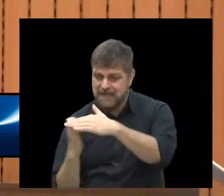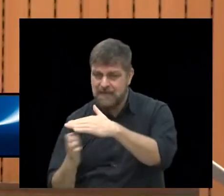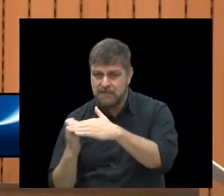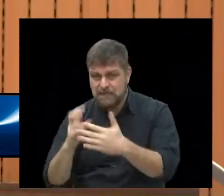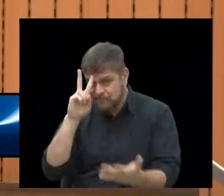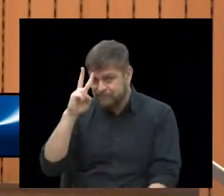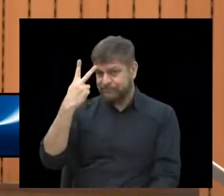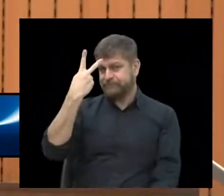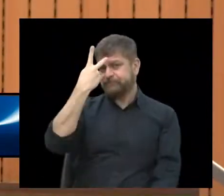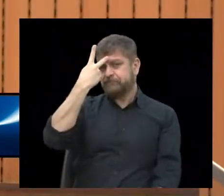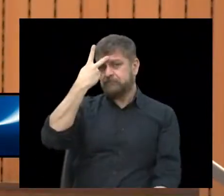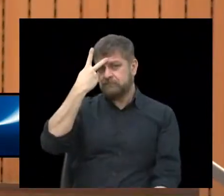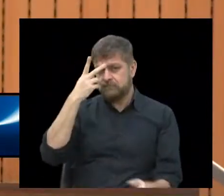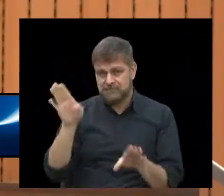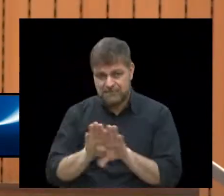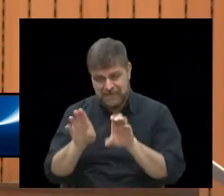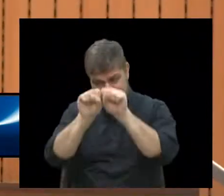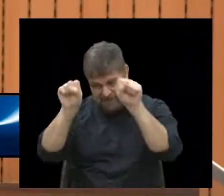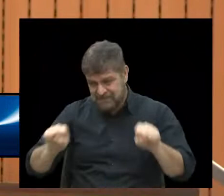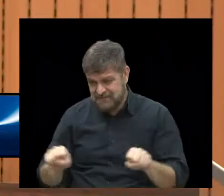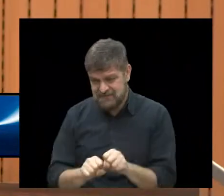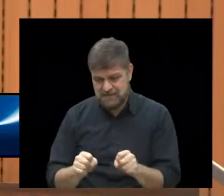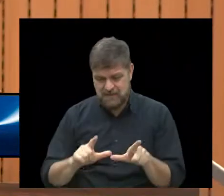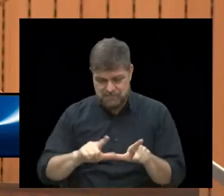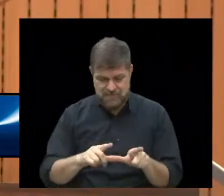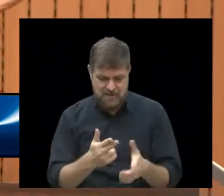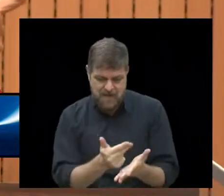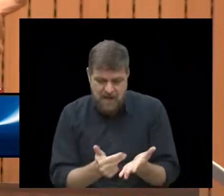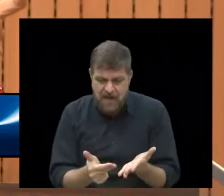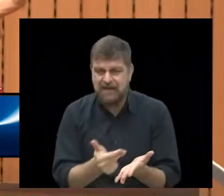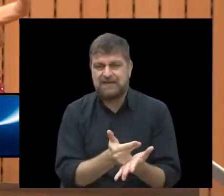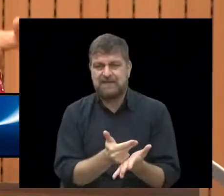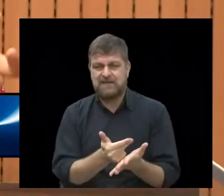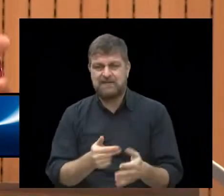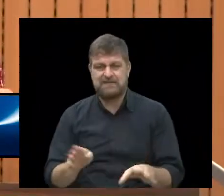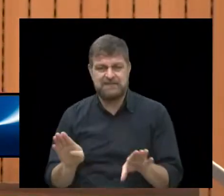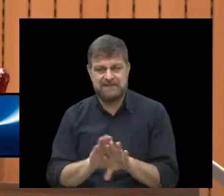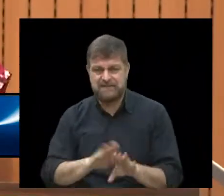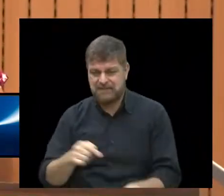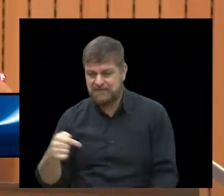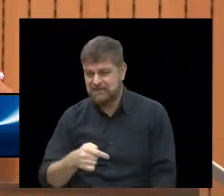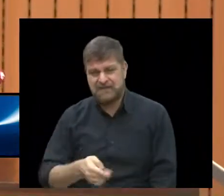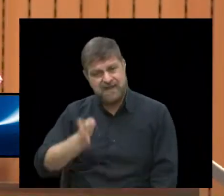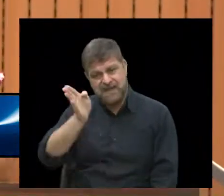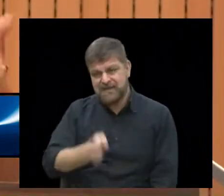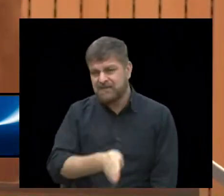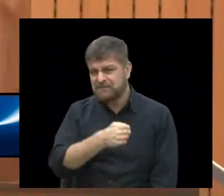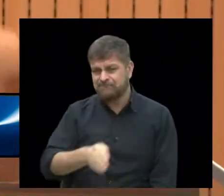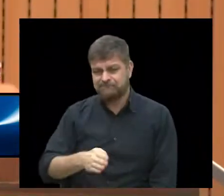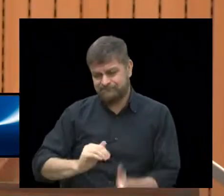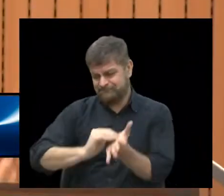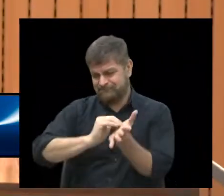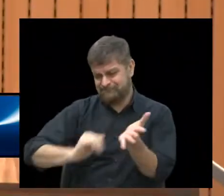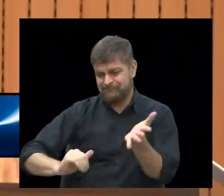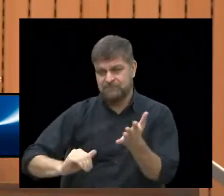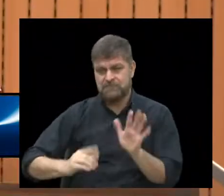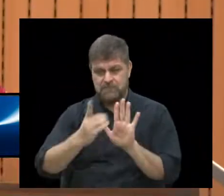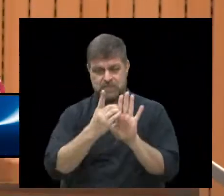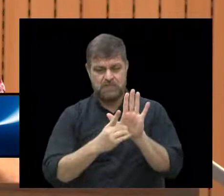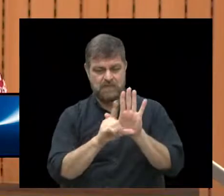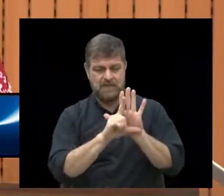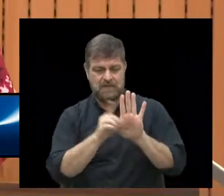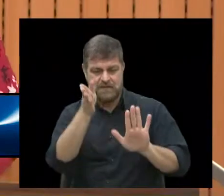esse processo, esse sistema do QR Code, e que suspendam, né, então, o decreto